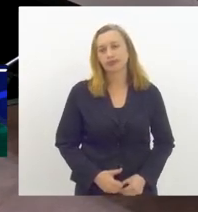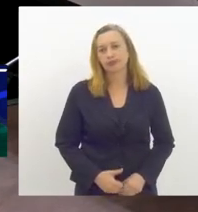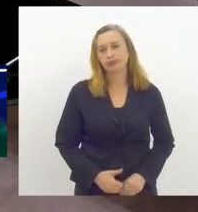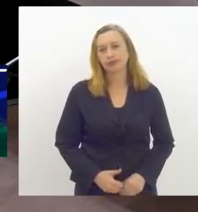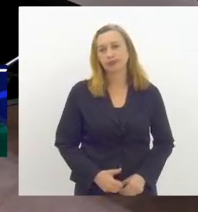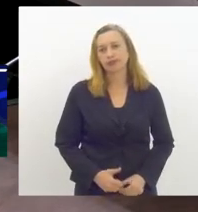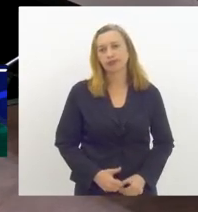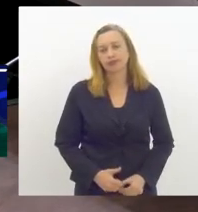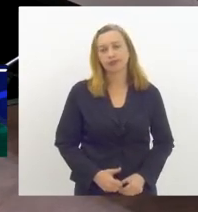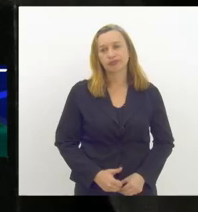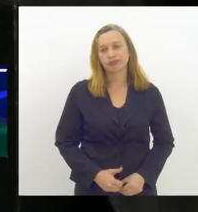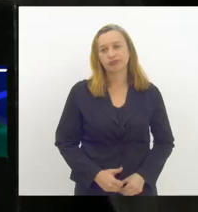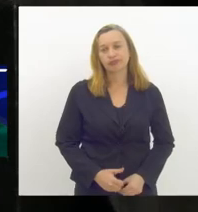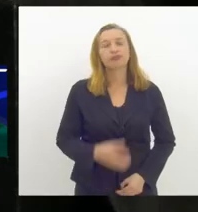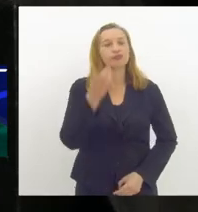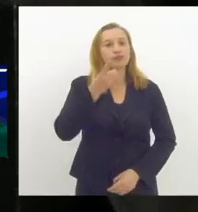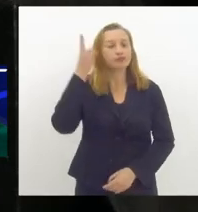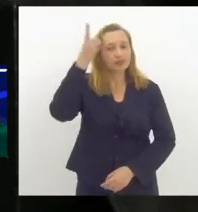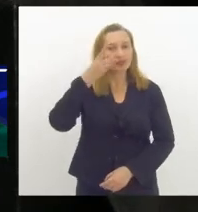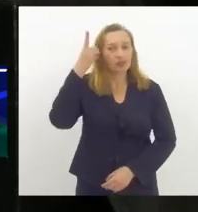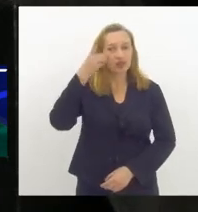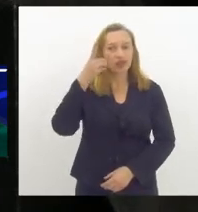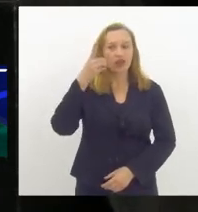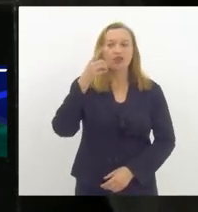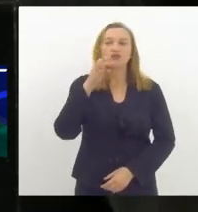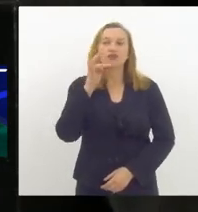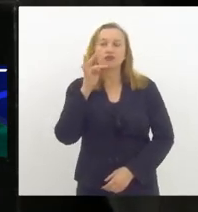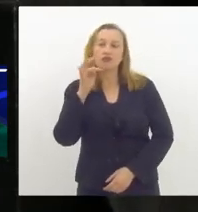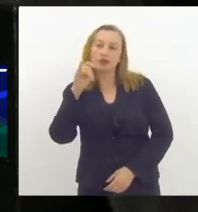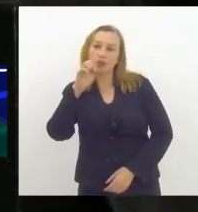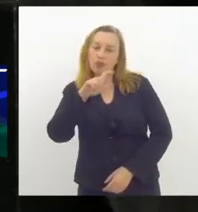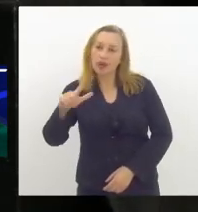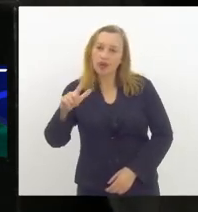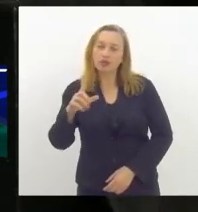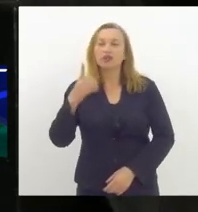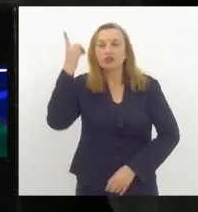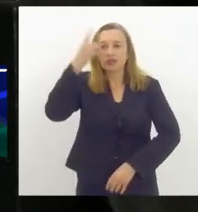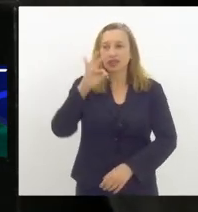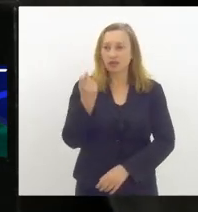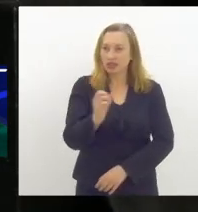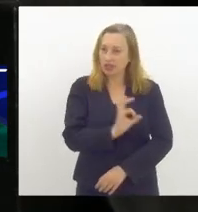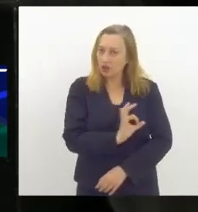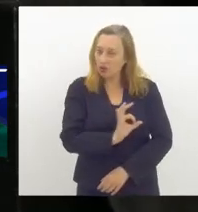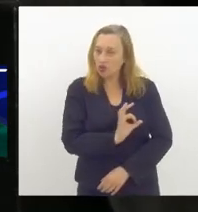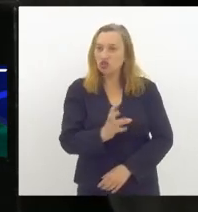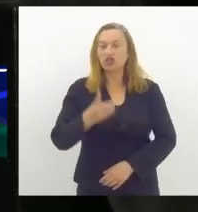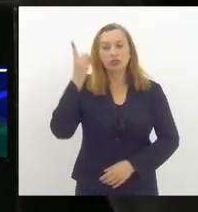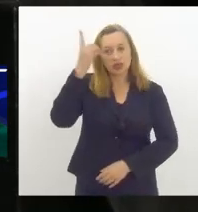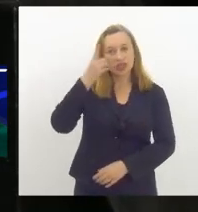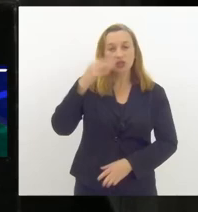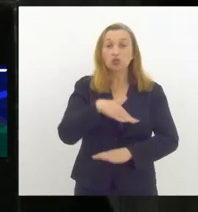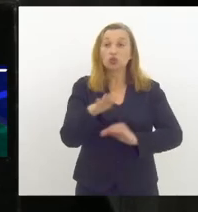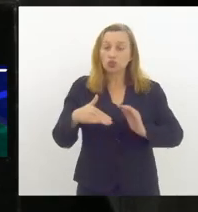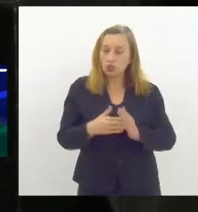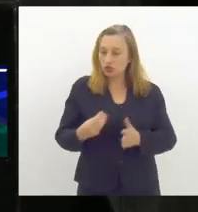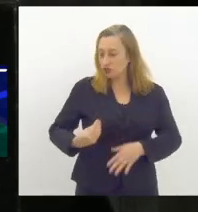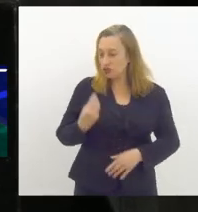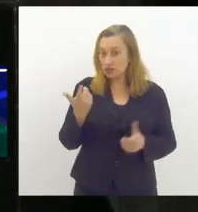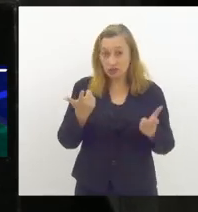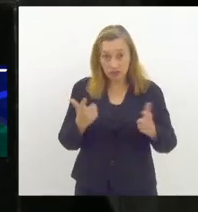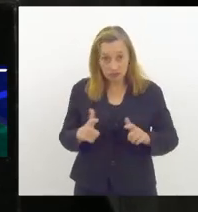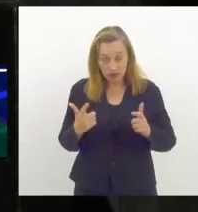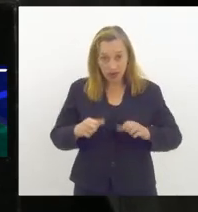o deputado Felipe poubel deputada Martha Rocha deputados e deputadas ainda